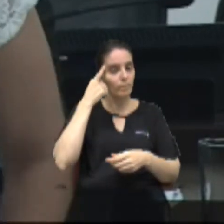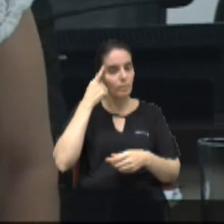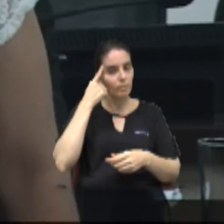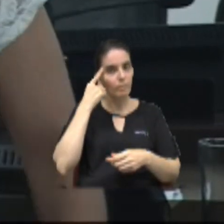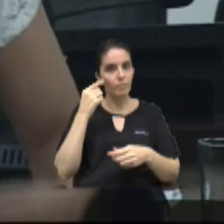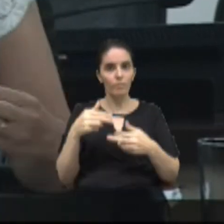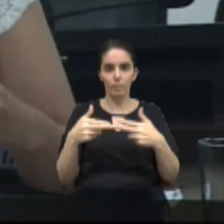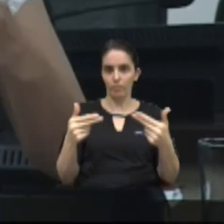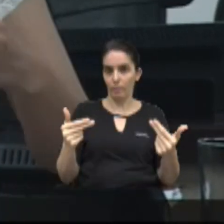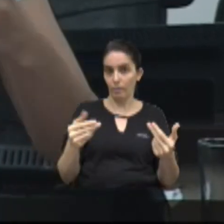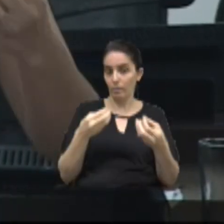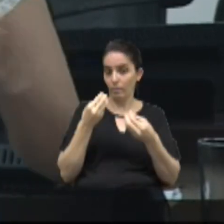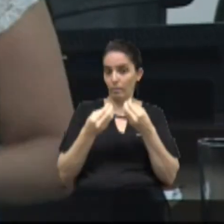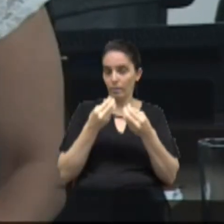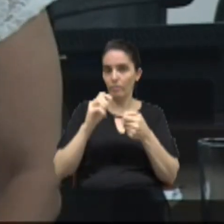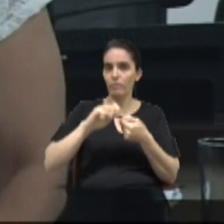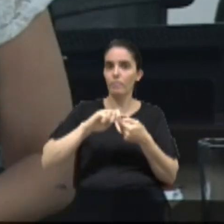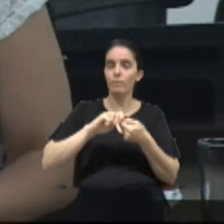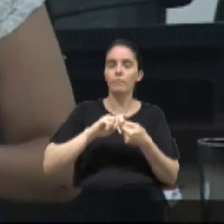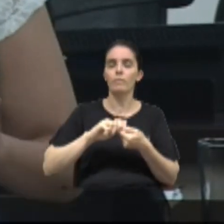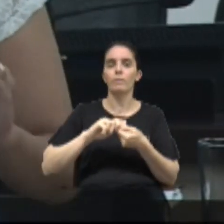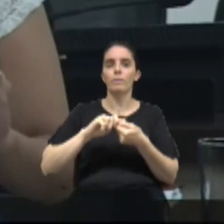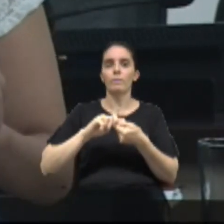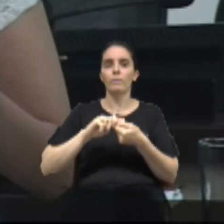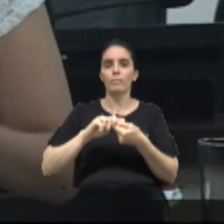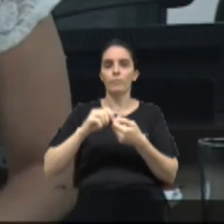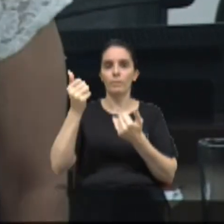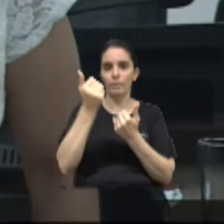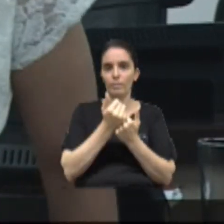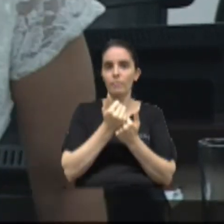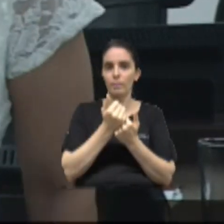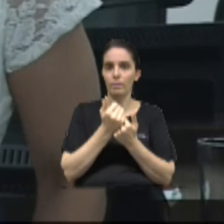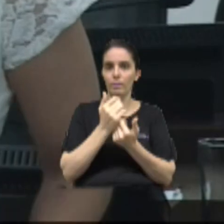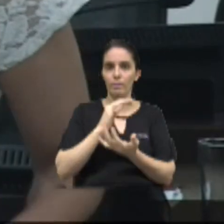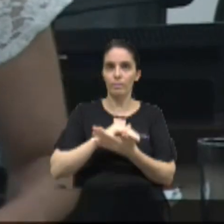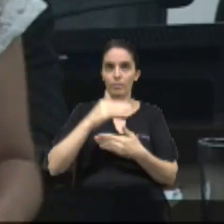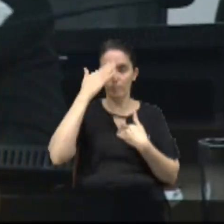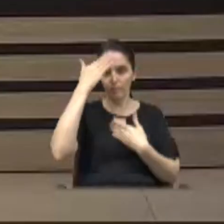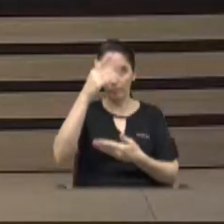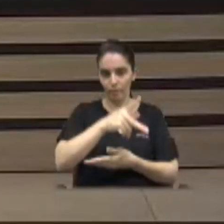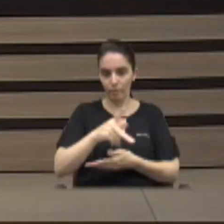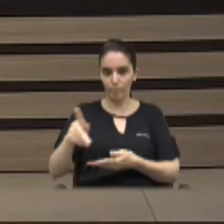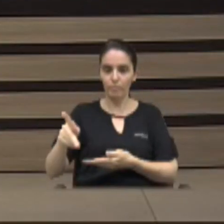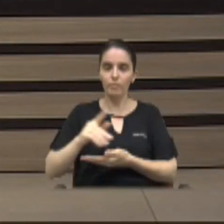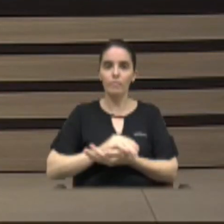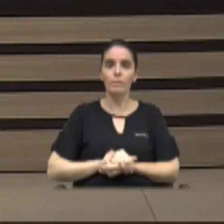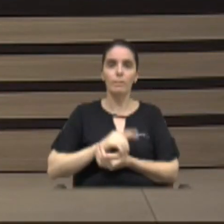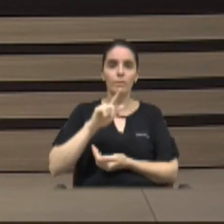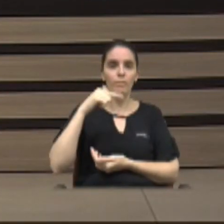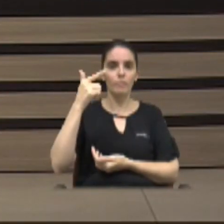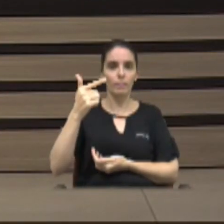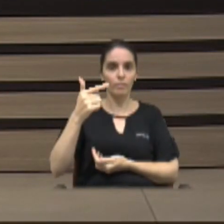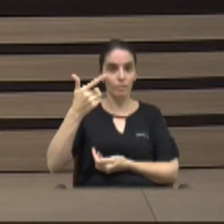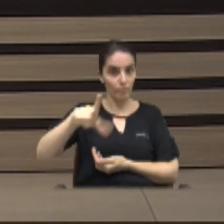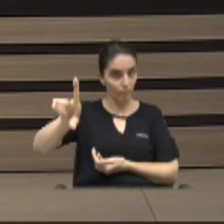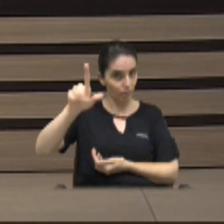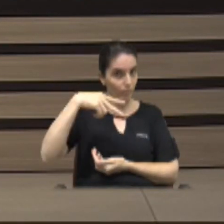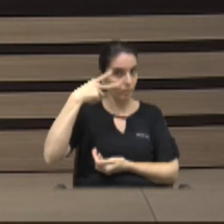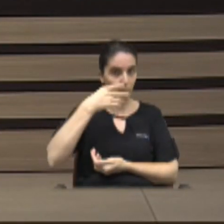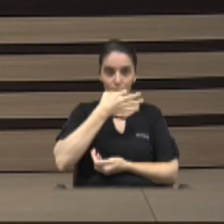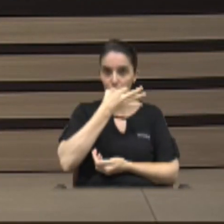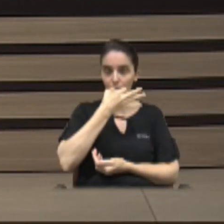procedimentos para que isso seja alcançado conforme a substituição tributária proposta. Obrigada, presidente. Mais algum vereador deseja usar a